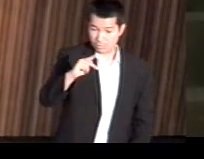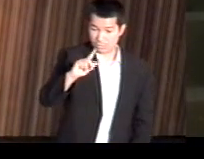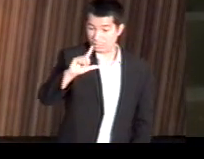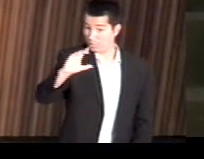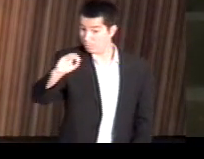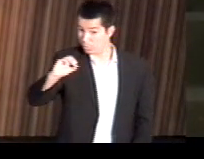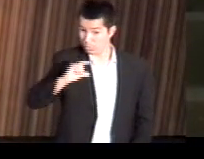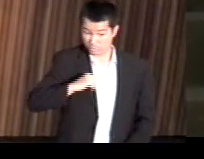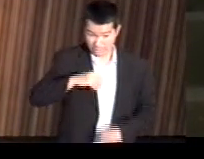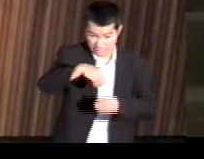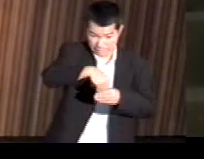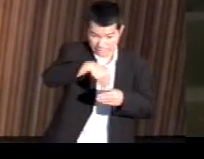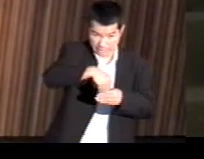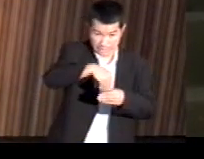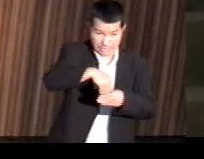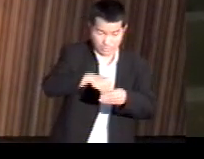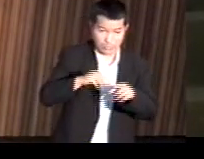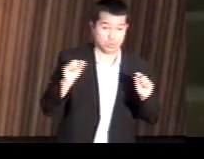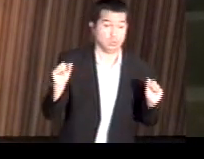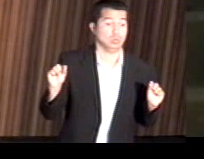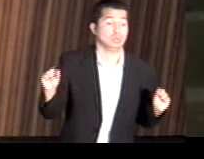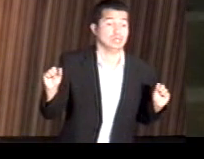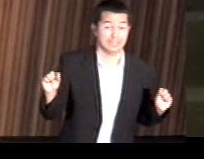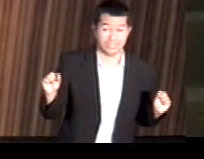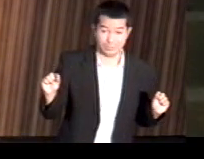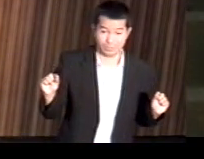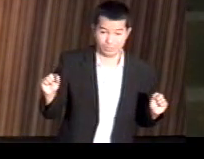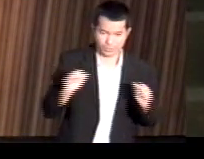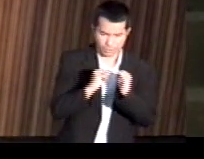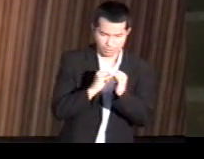de Azera, o Senhor da terra